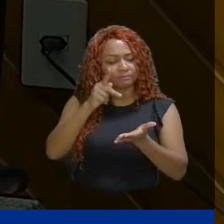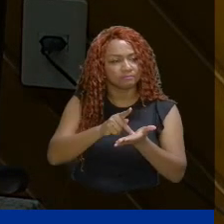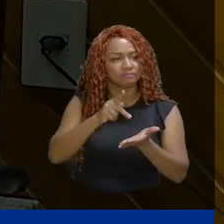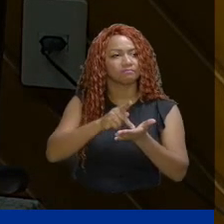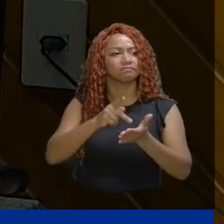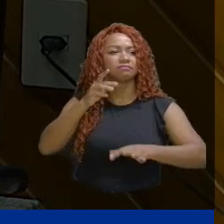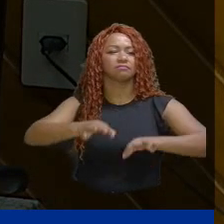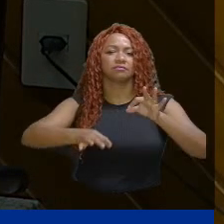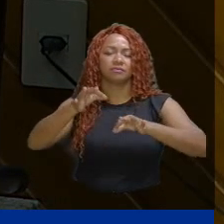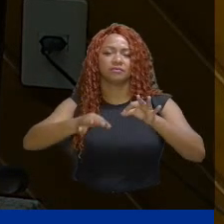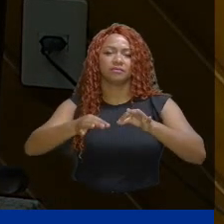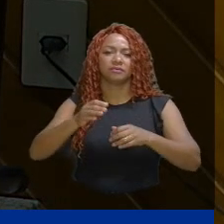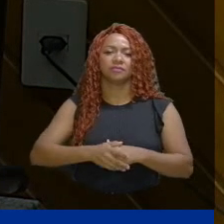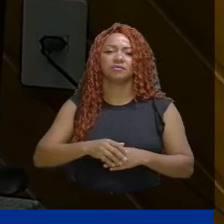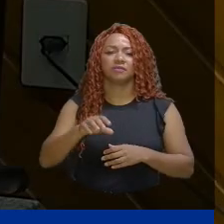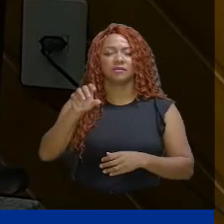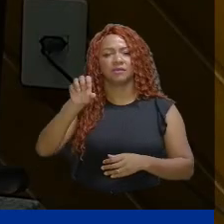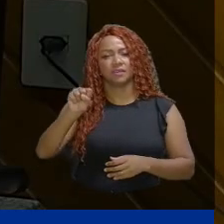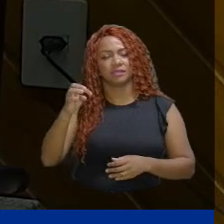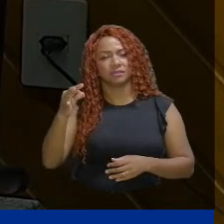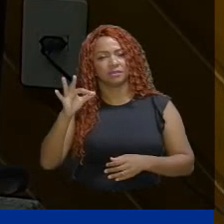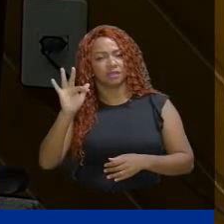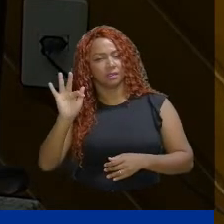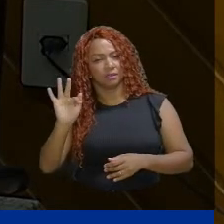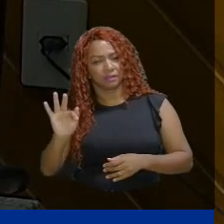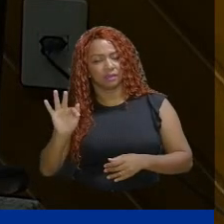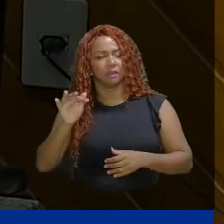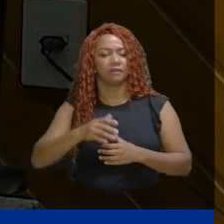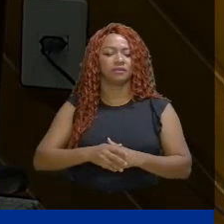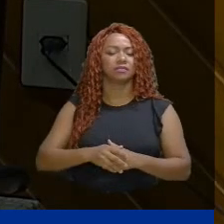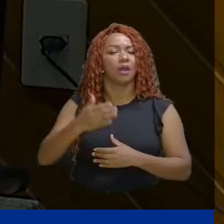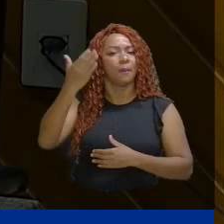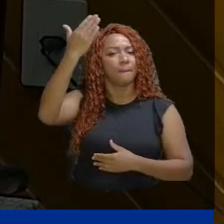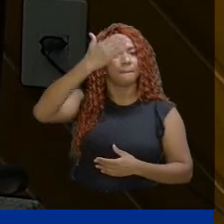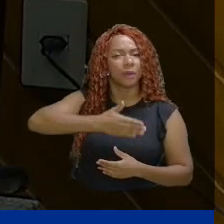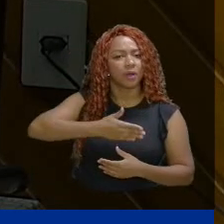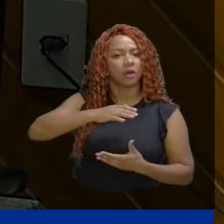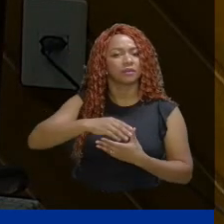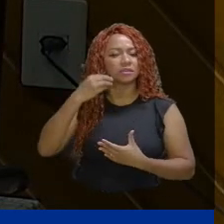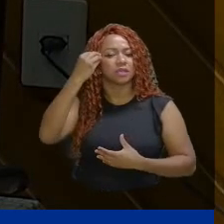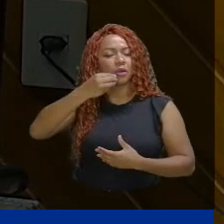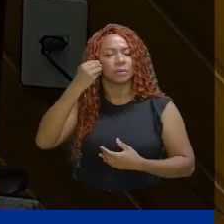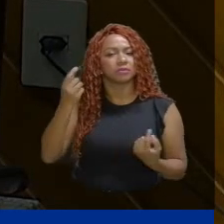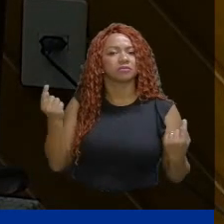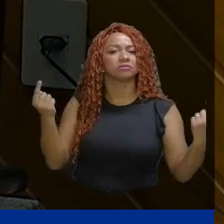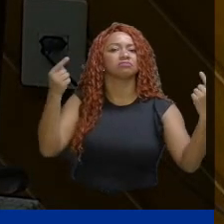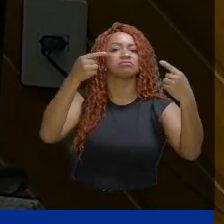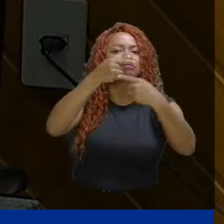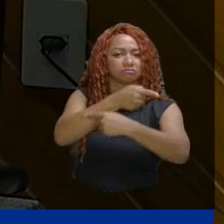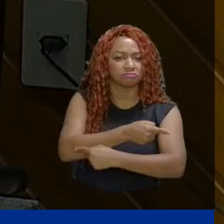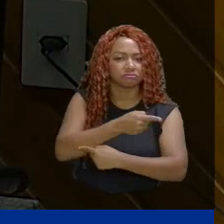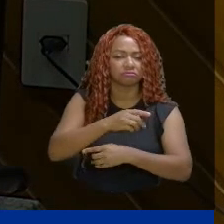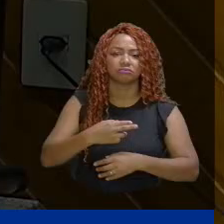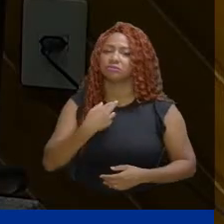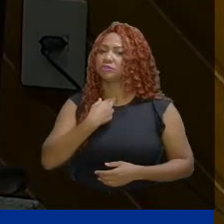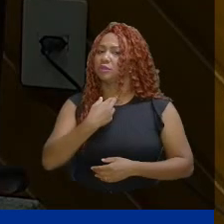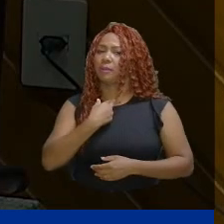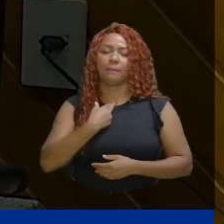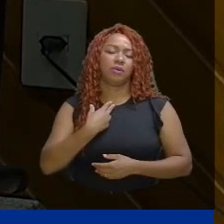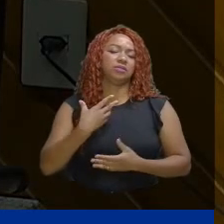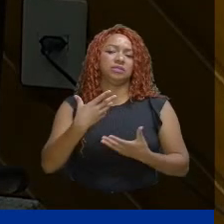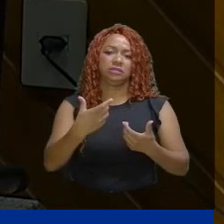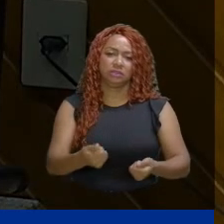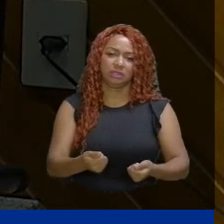Supremo Tribunal Federal já decidiu que provas obtidas sem observância do contraditório podem ser declaradas imprestáveis. Tem